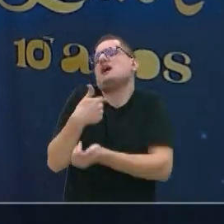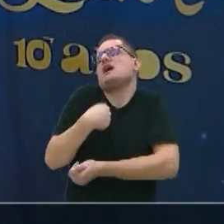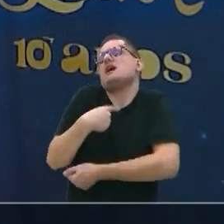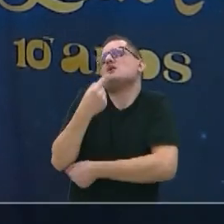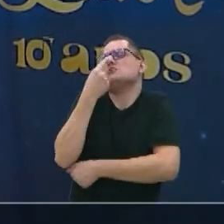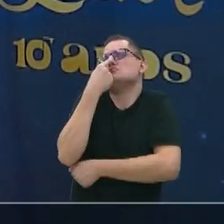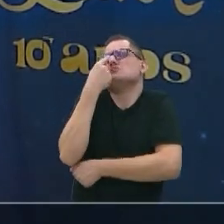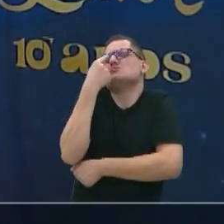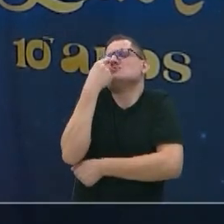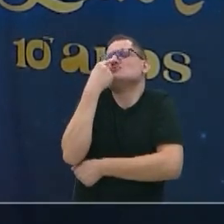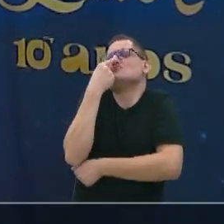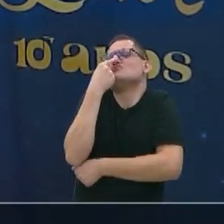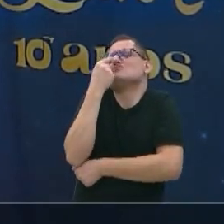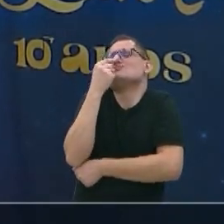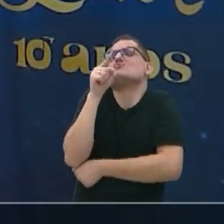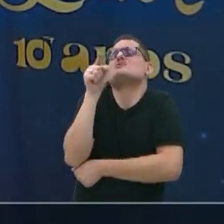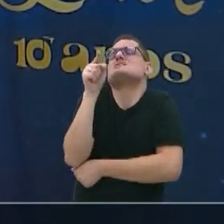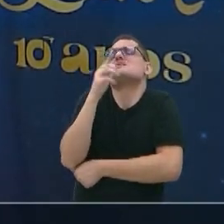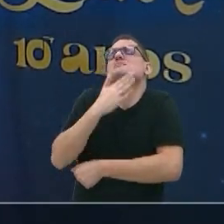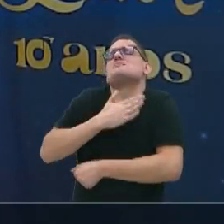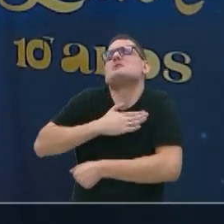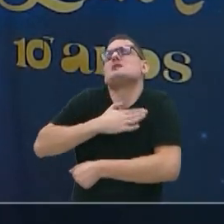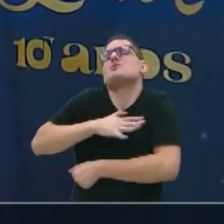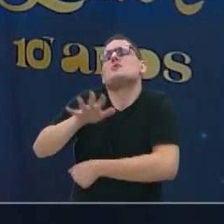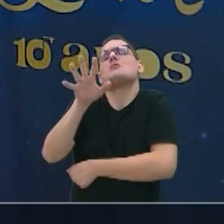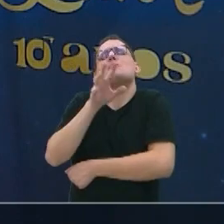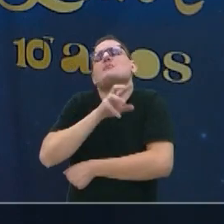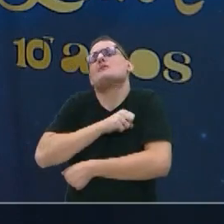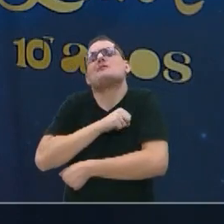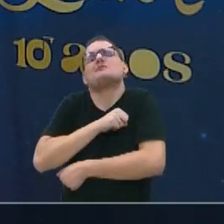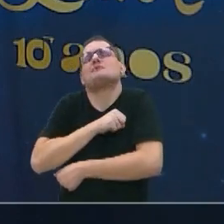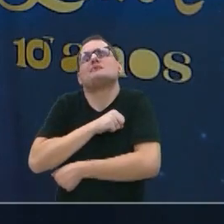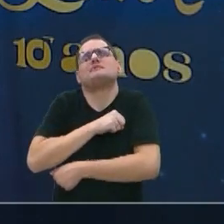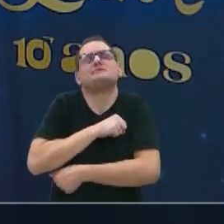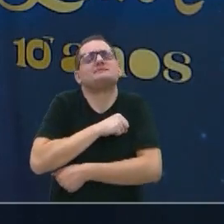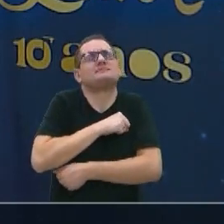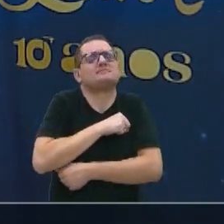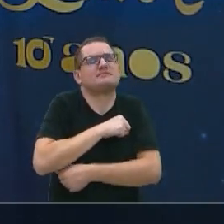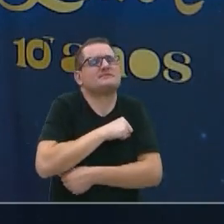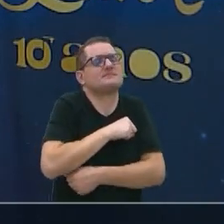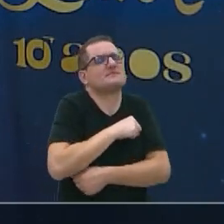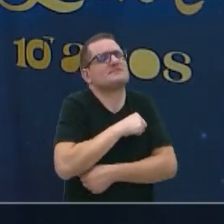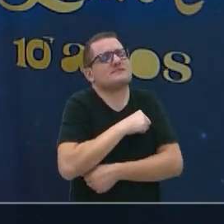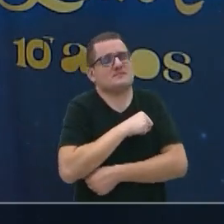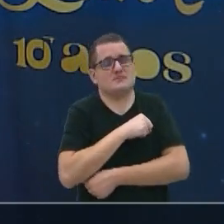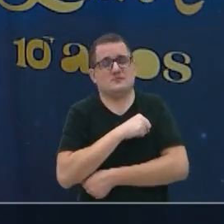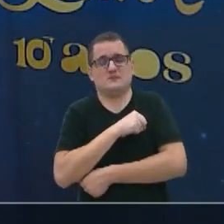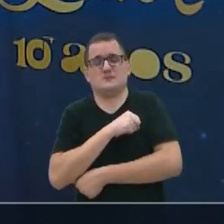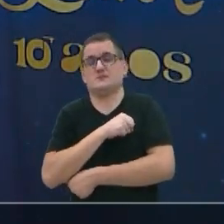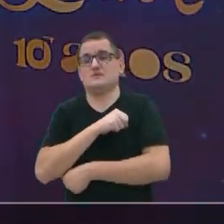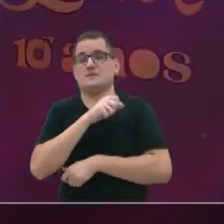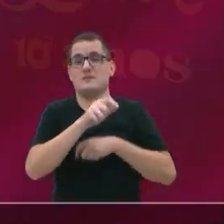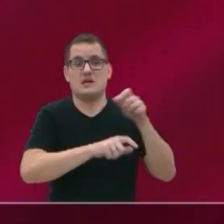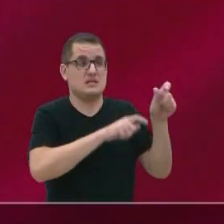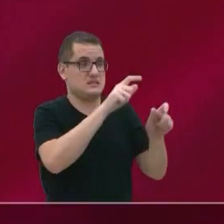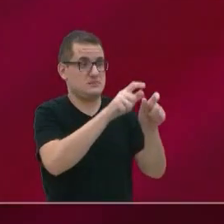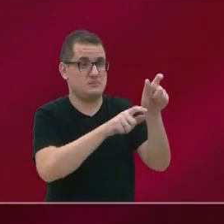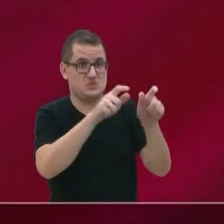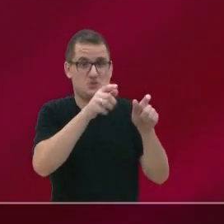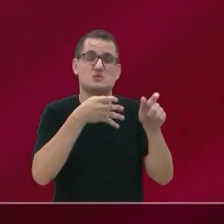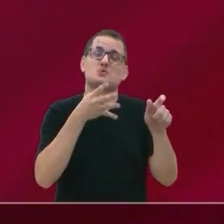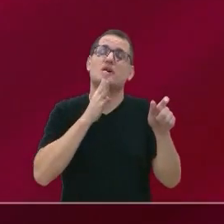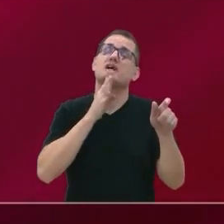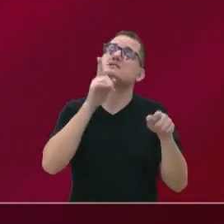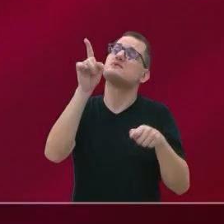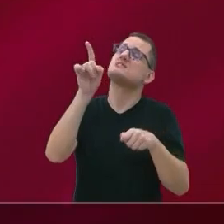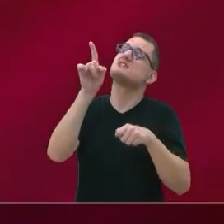eu me atrevo a te chamar de meu amor. te chamam